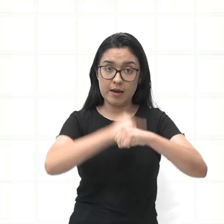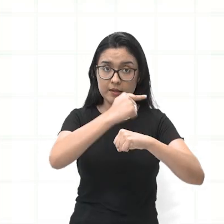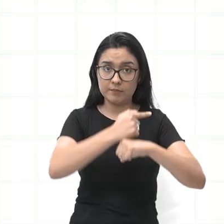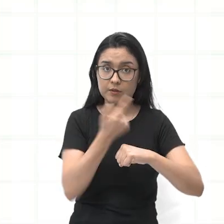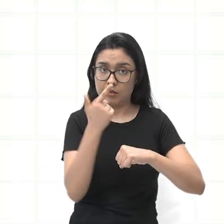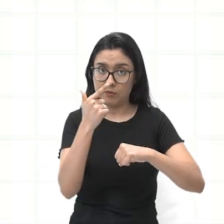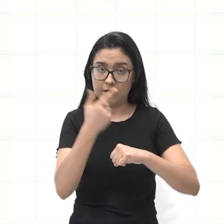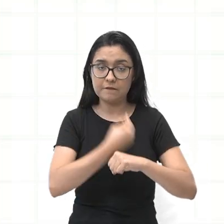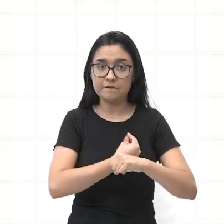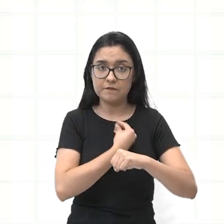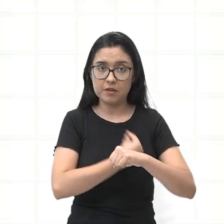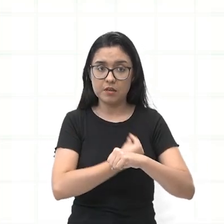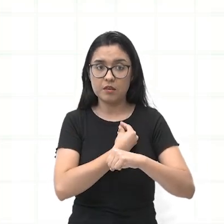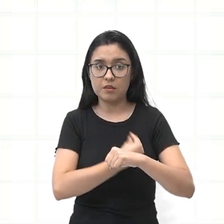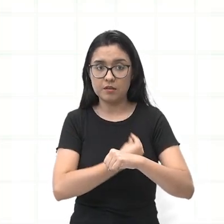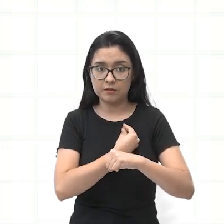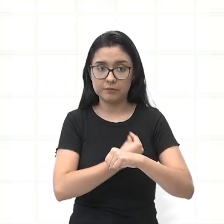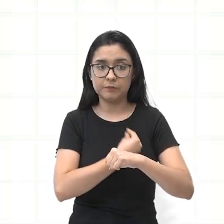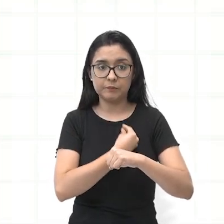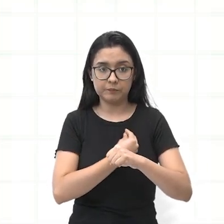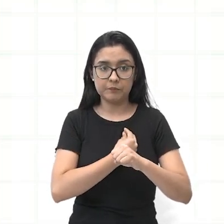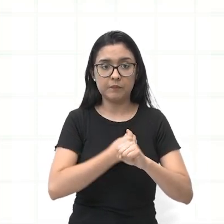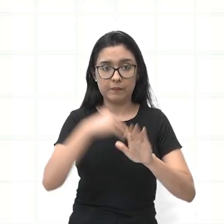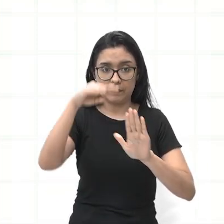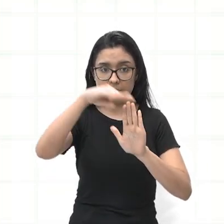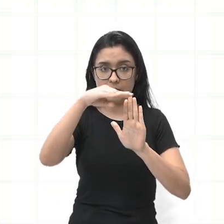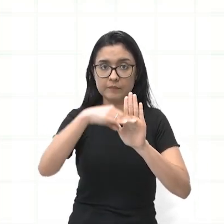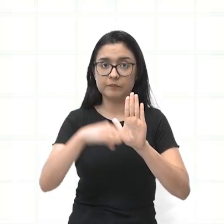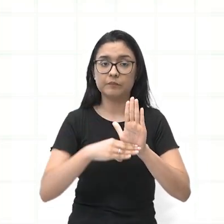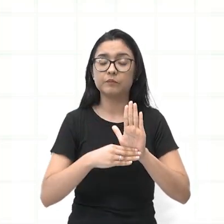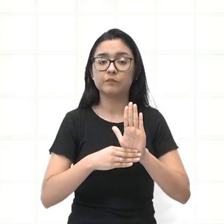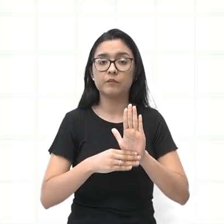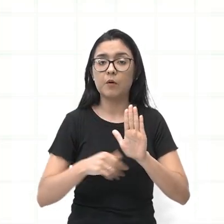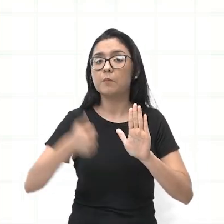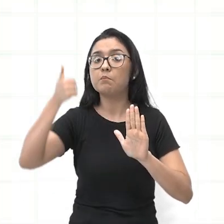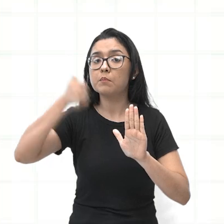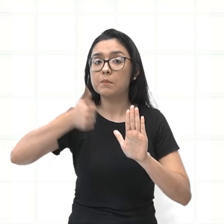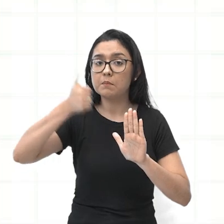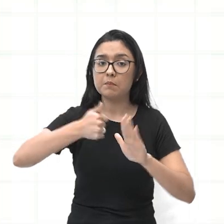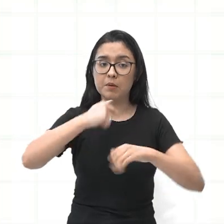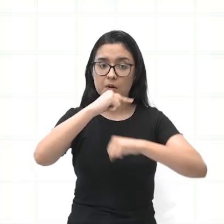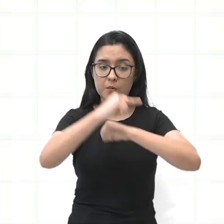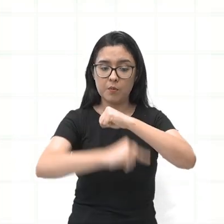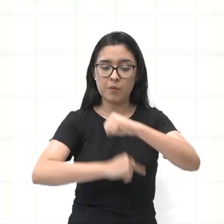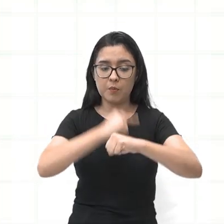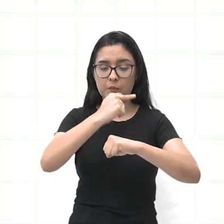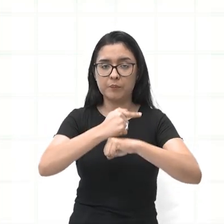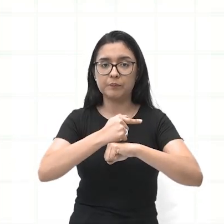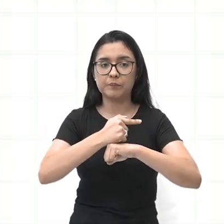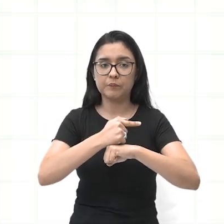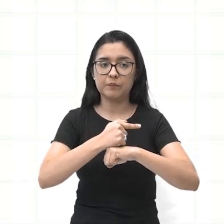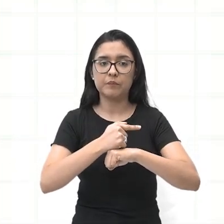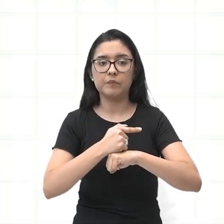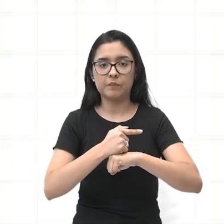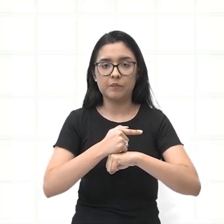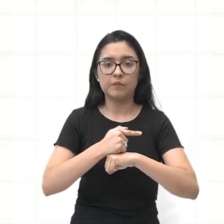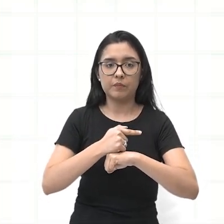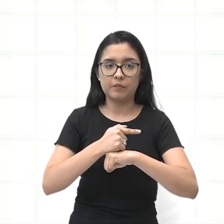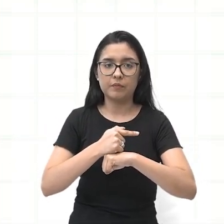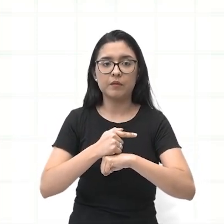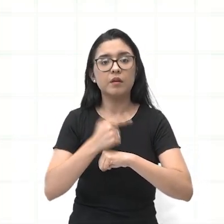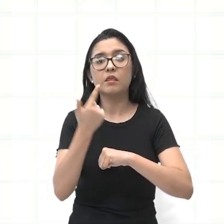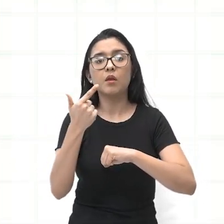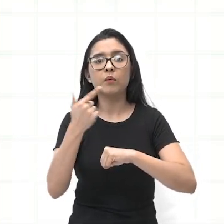certo? Dos níveis de organização é o átomo. Inanimado, professora? Sim, porque